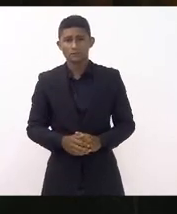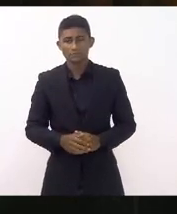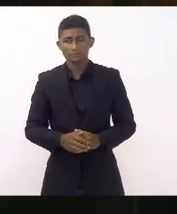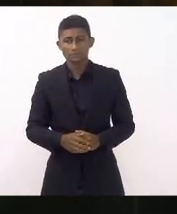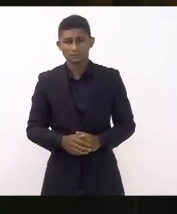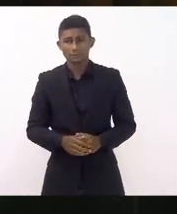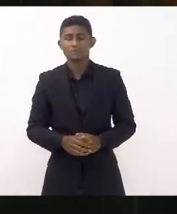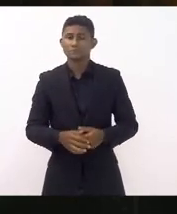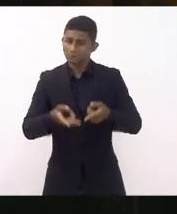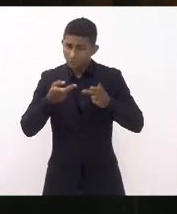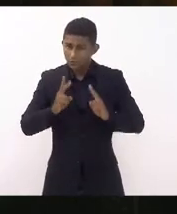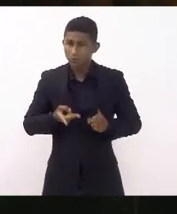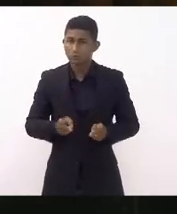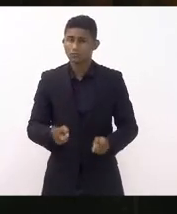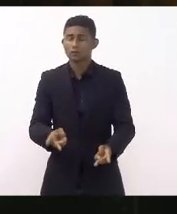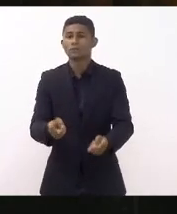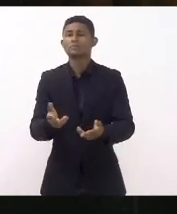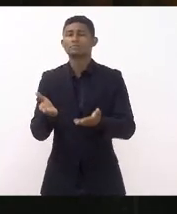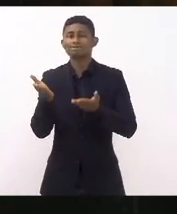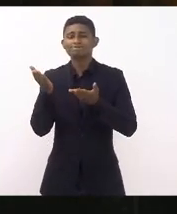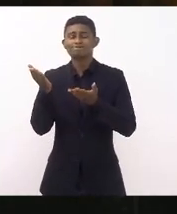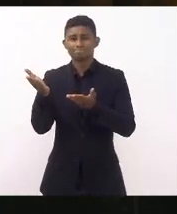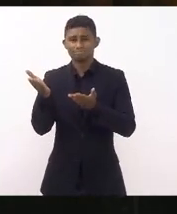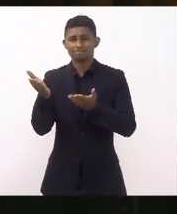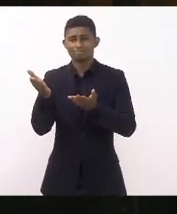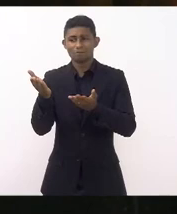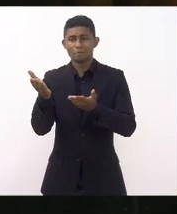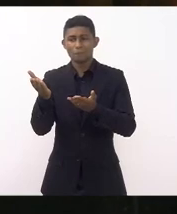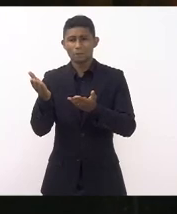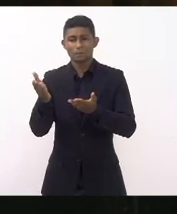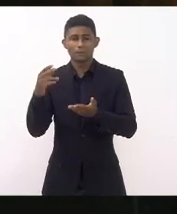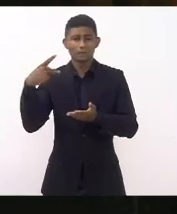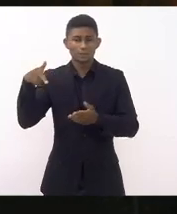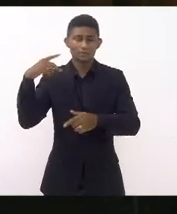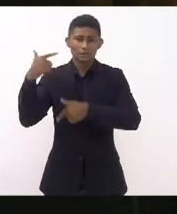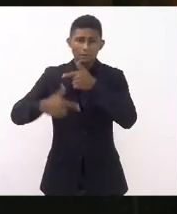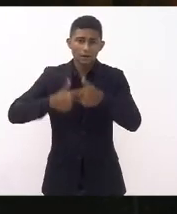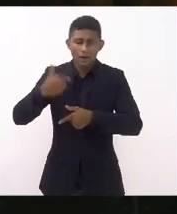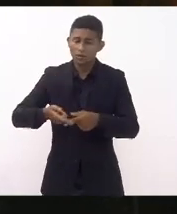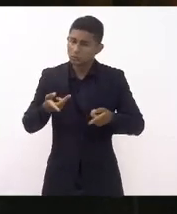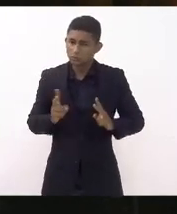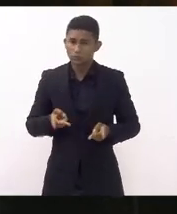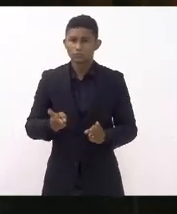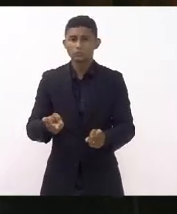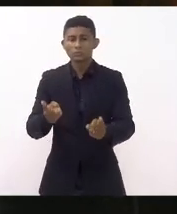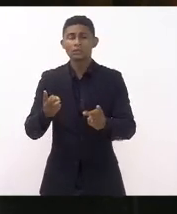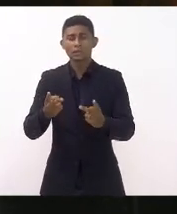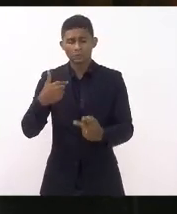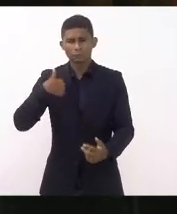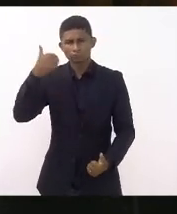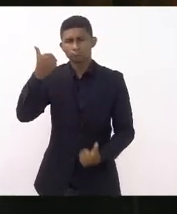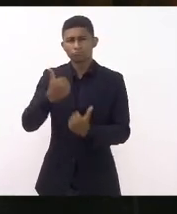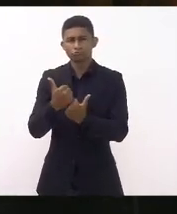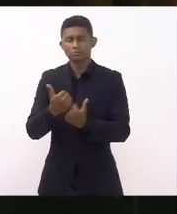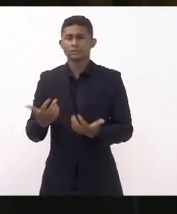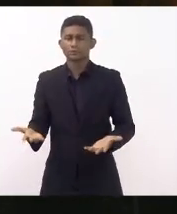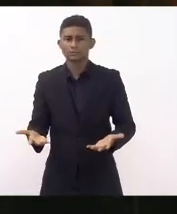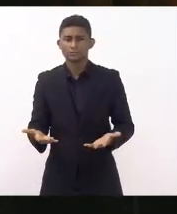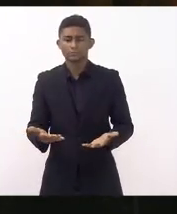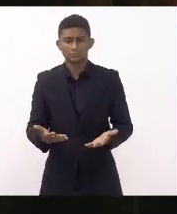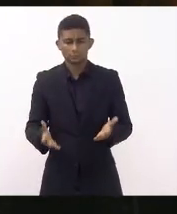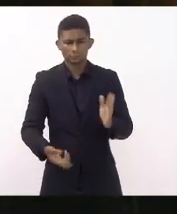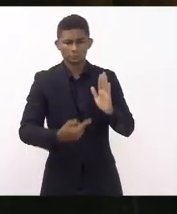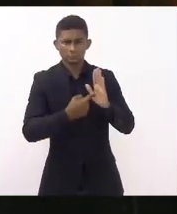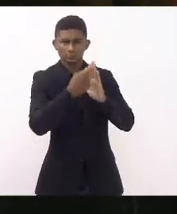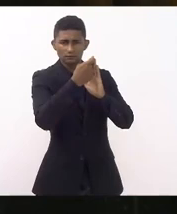de continuar dando continuidade a esse trabalho. Então, essa fala aqui